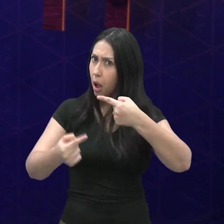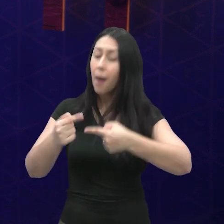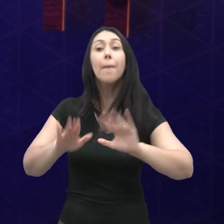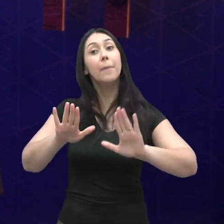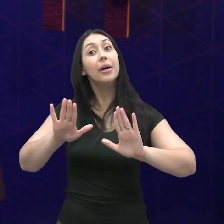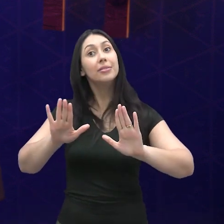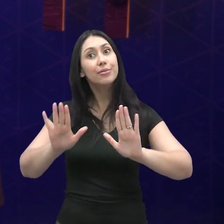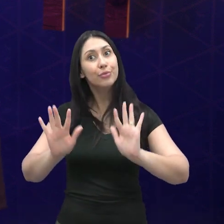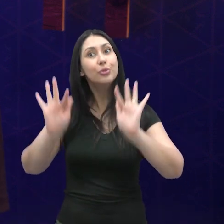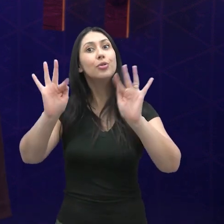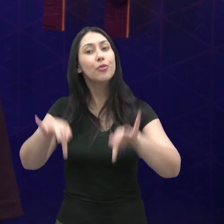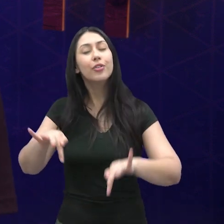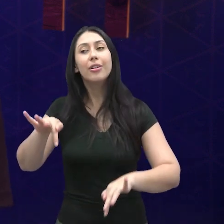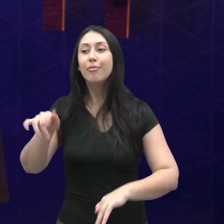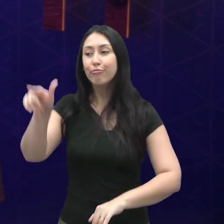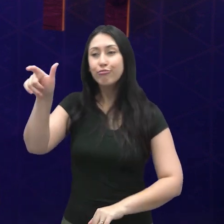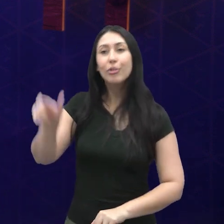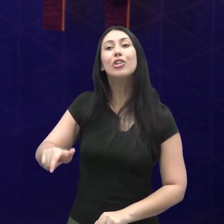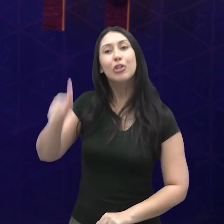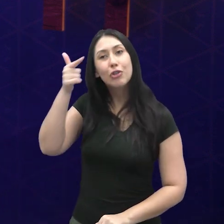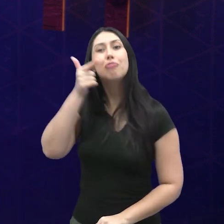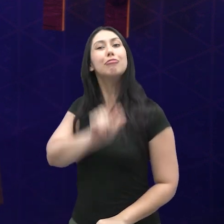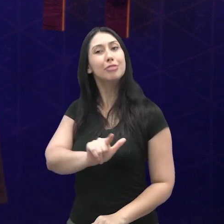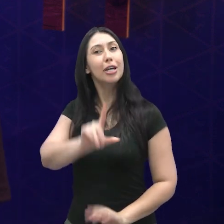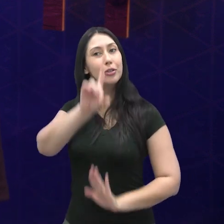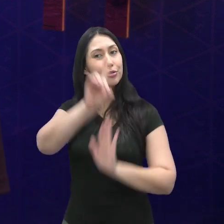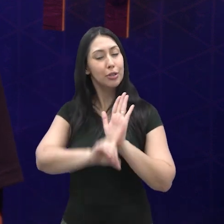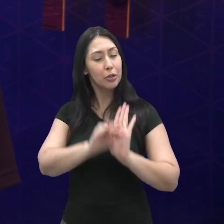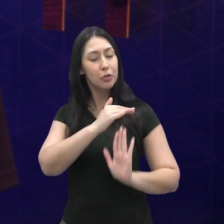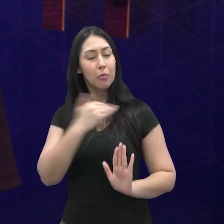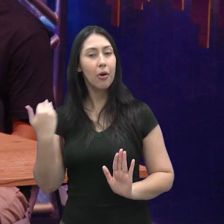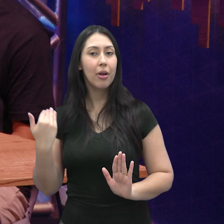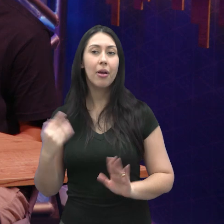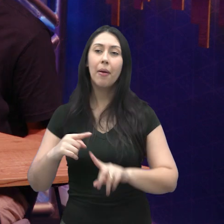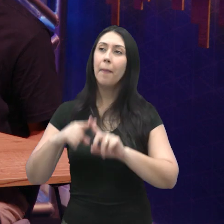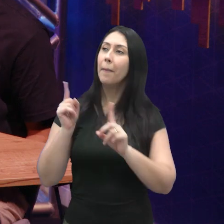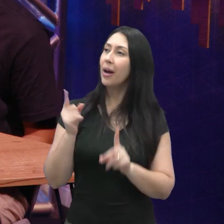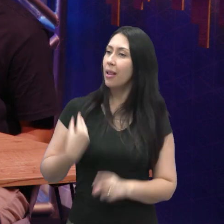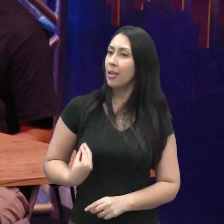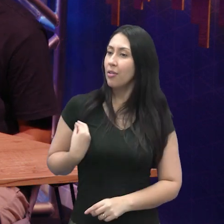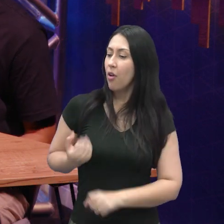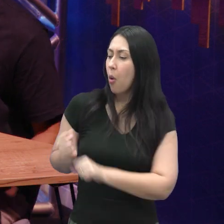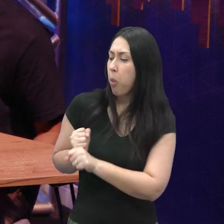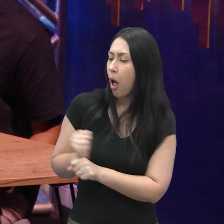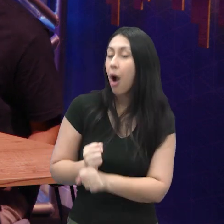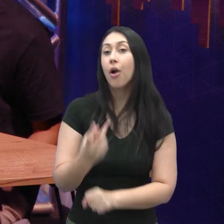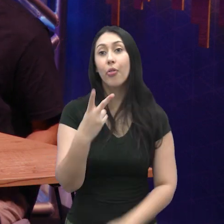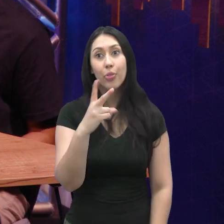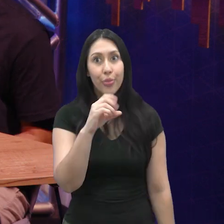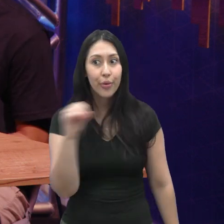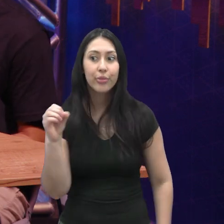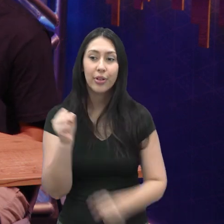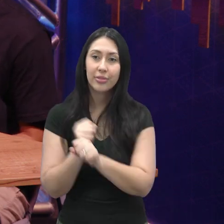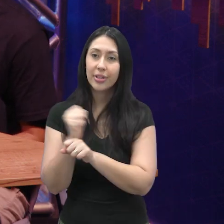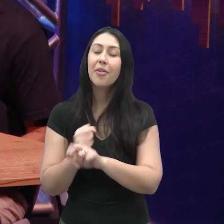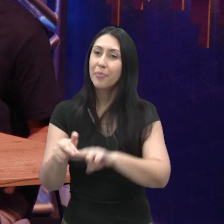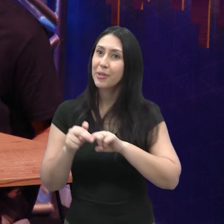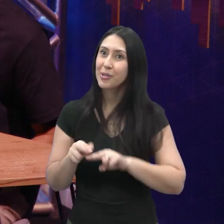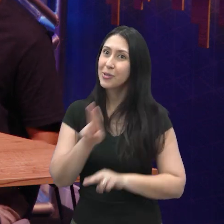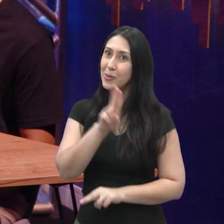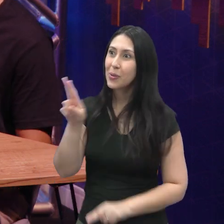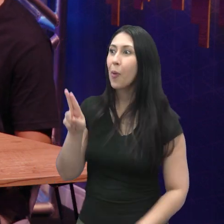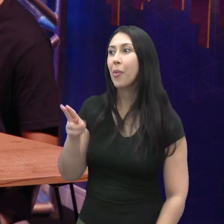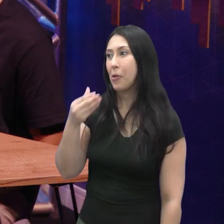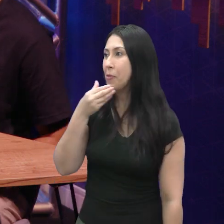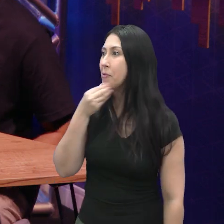final ele consegue isso, né? Ele consegue ter o direito de morrer. Só que ele viveu 200 anos, né? E por isso que é o